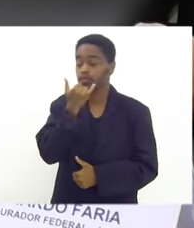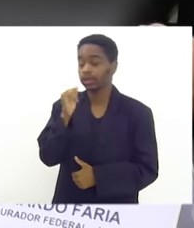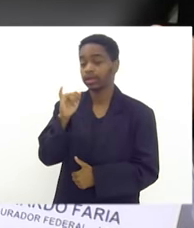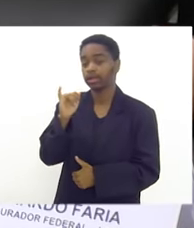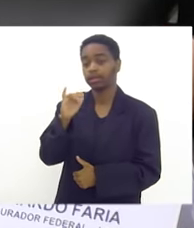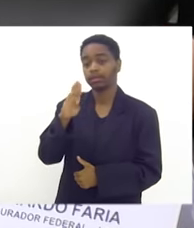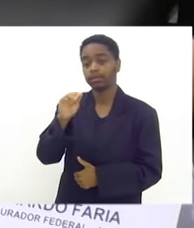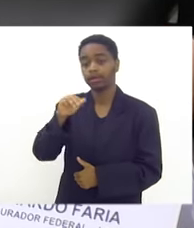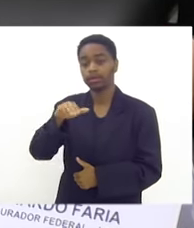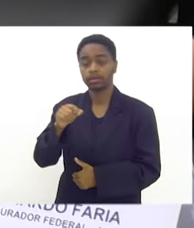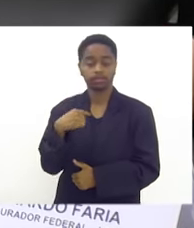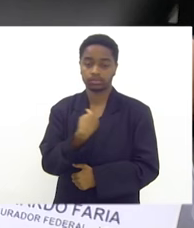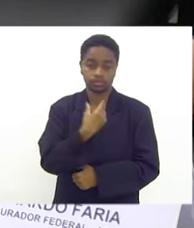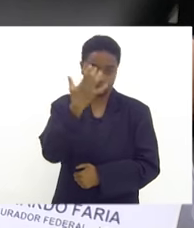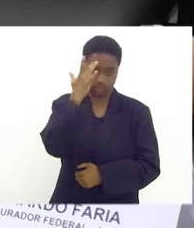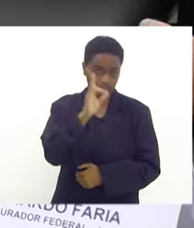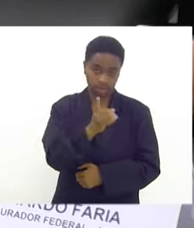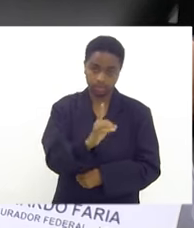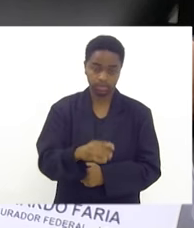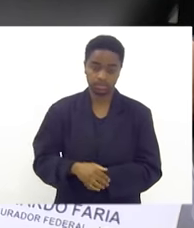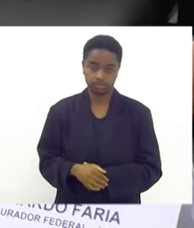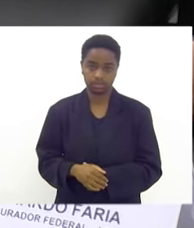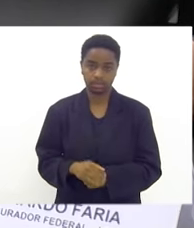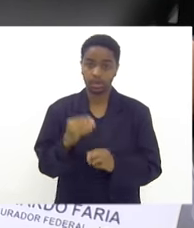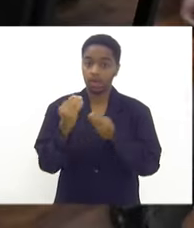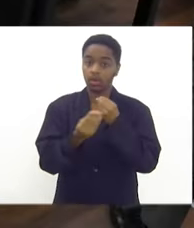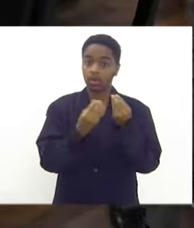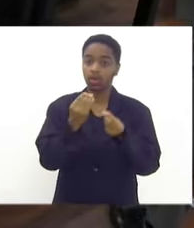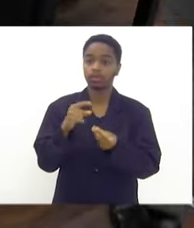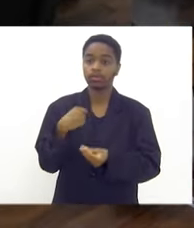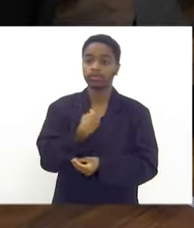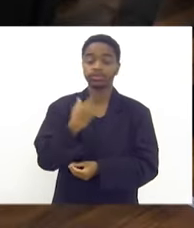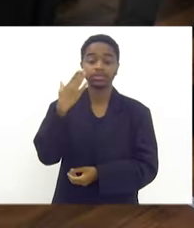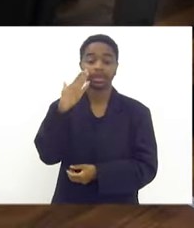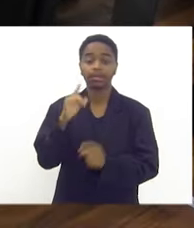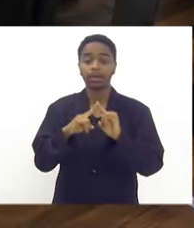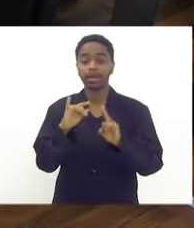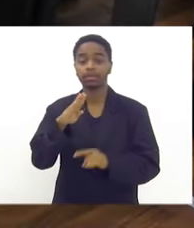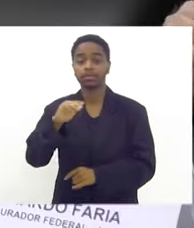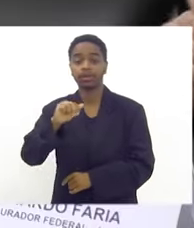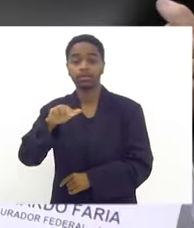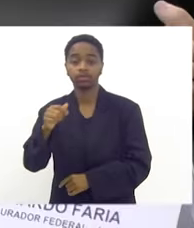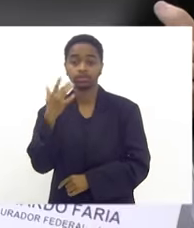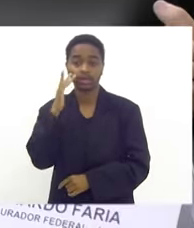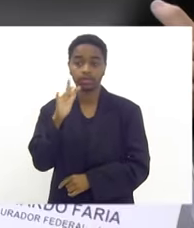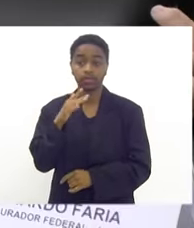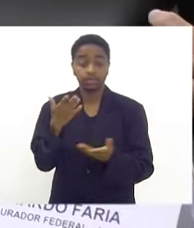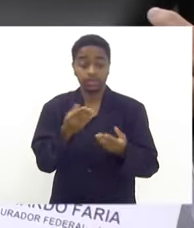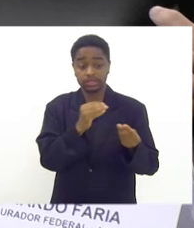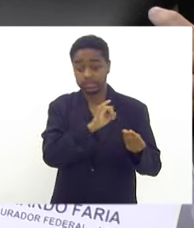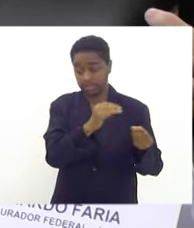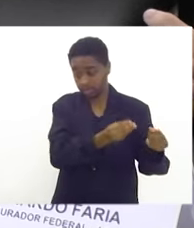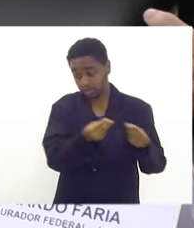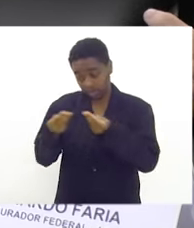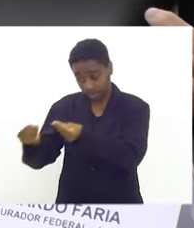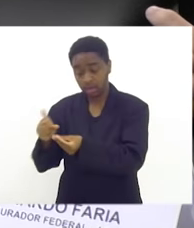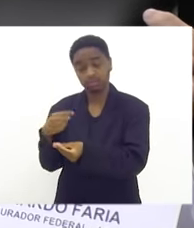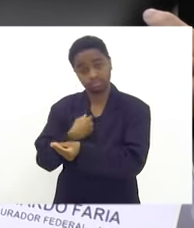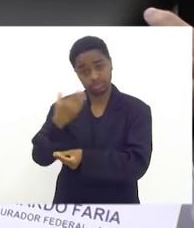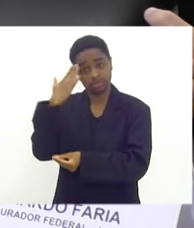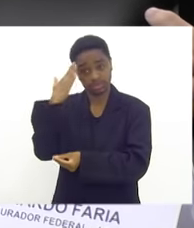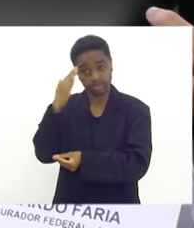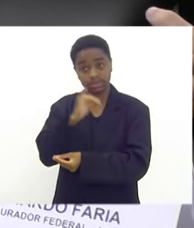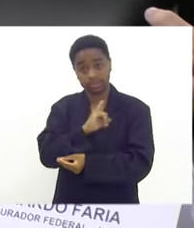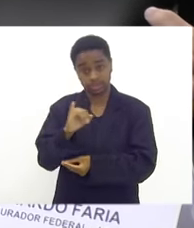conhecimento não não tem mas eu vou te falar como que a gente tem esse conhecimento e o Ibama não tem Ué o senhor encaminha que o Ibama vai tomar conhecimento o senhor encaminhando o